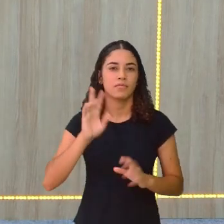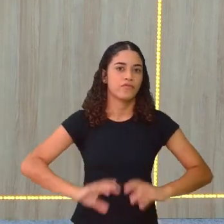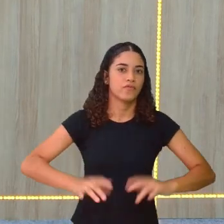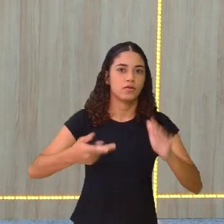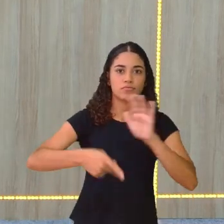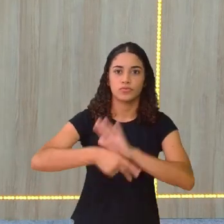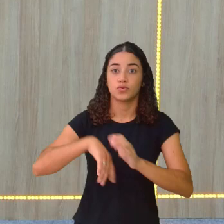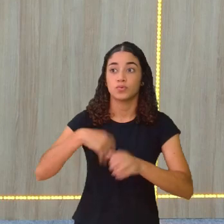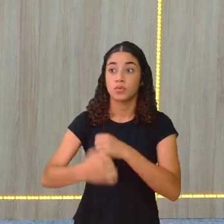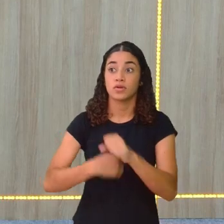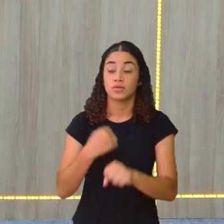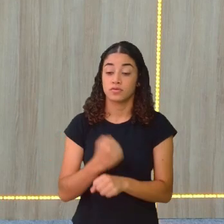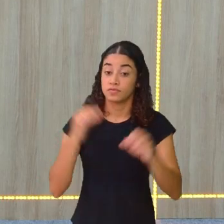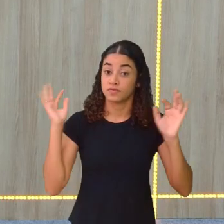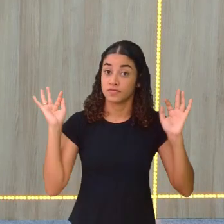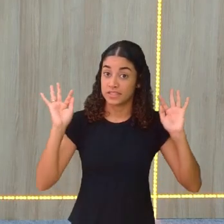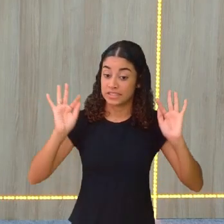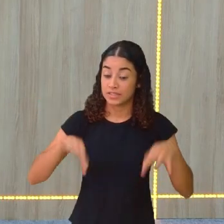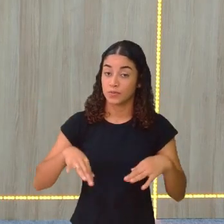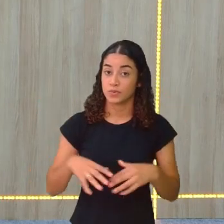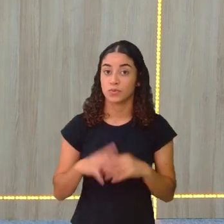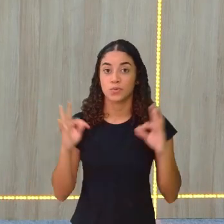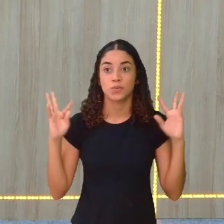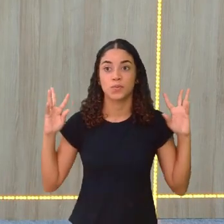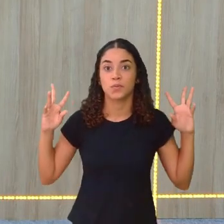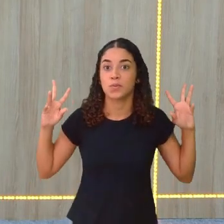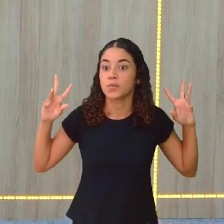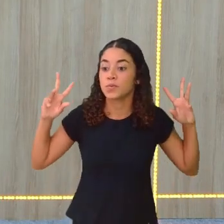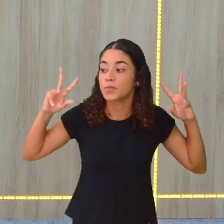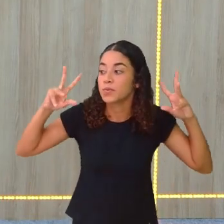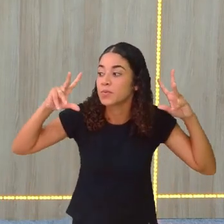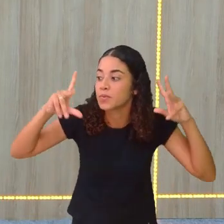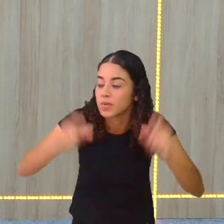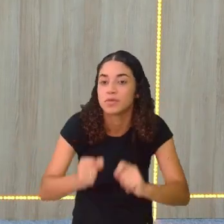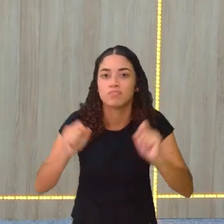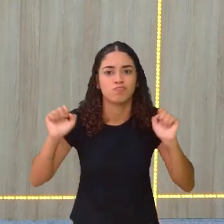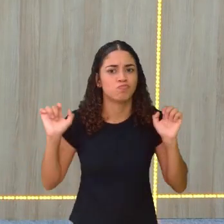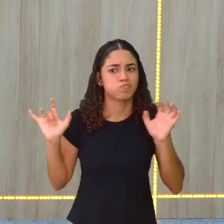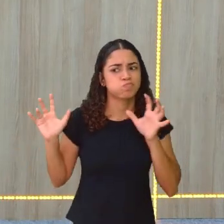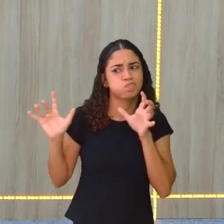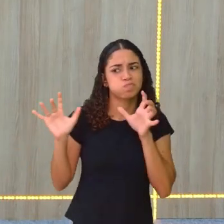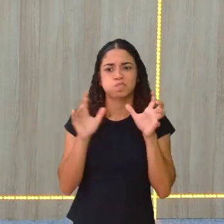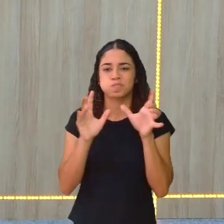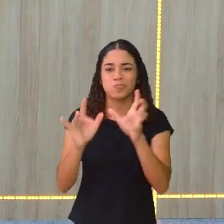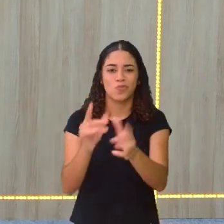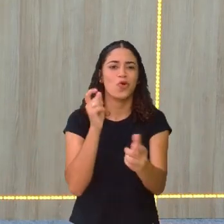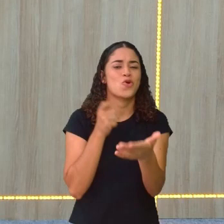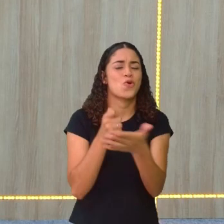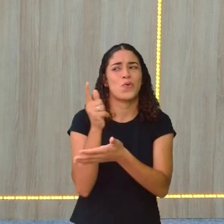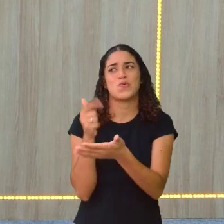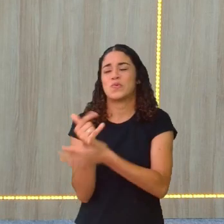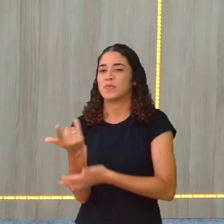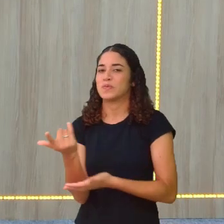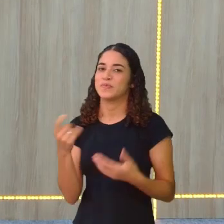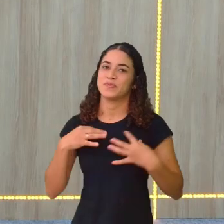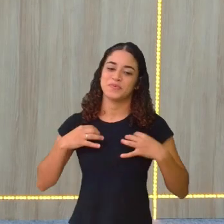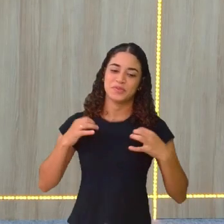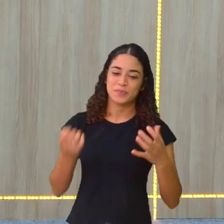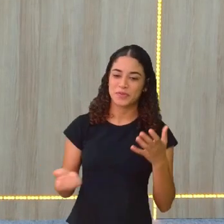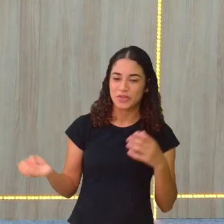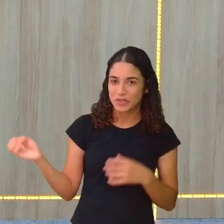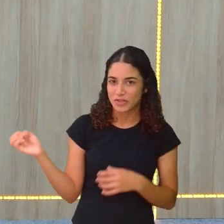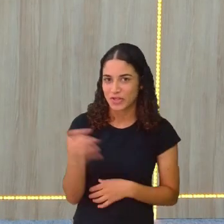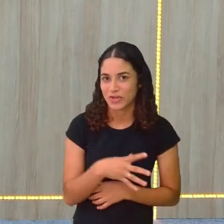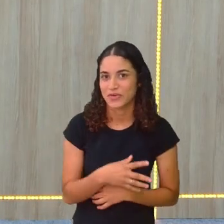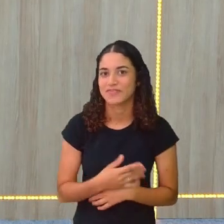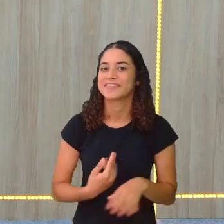né? Todo mundo indo para os pontos de comércio para comprar a sua roupa nova, né? A